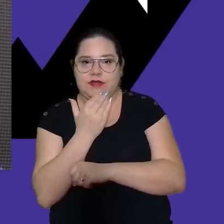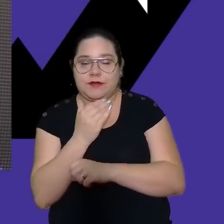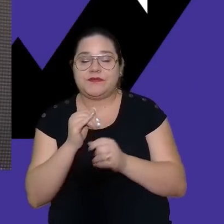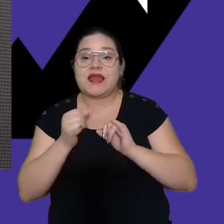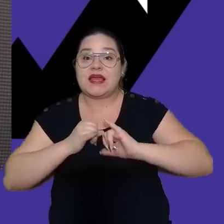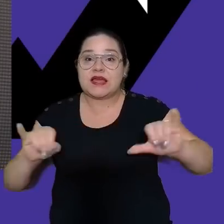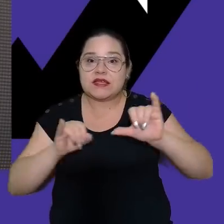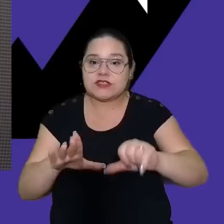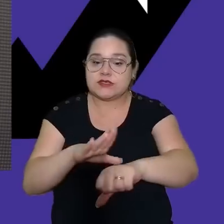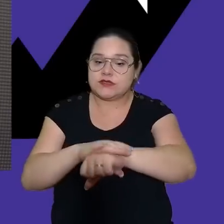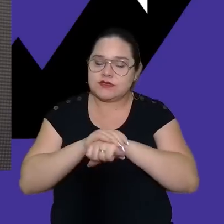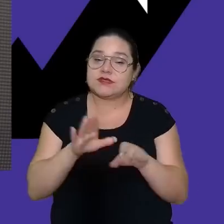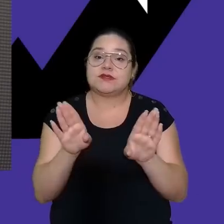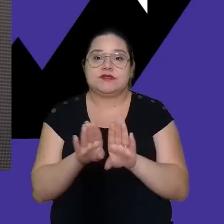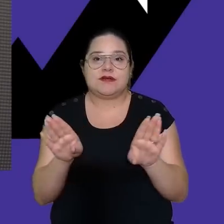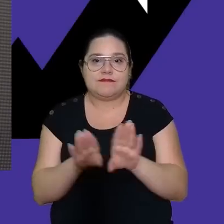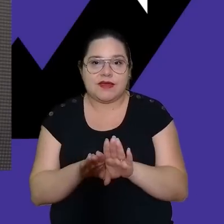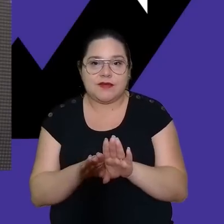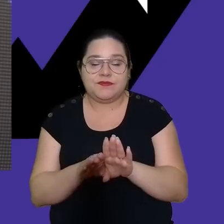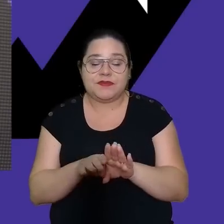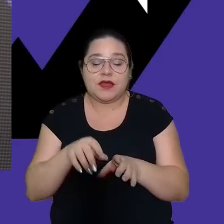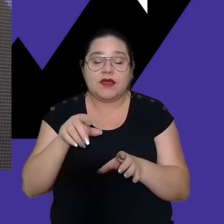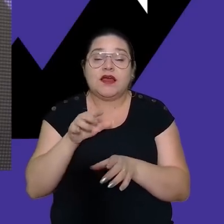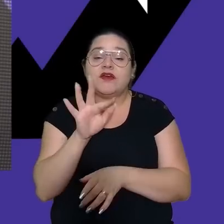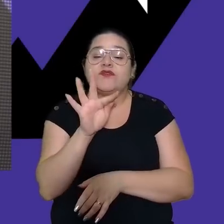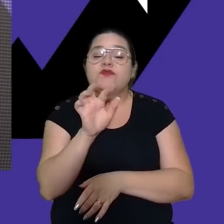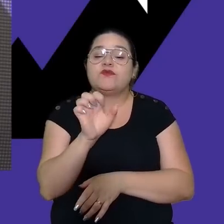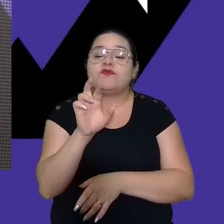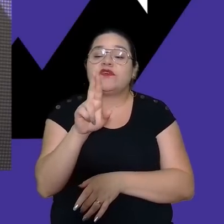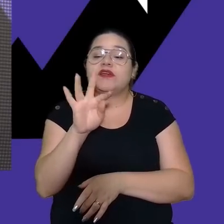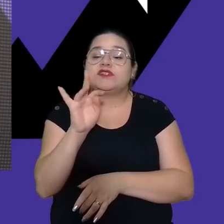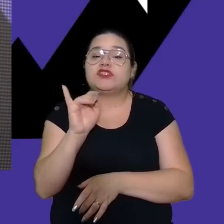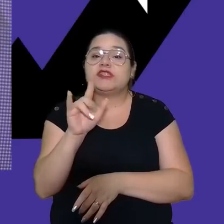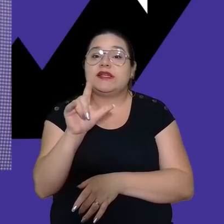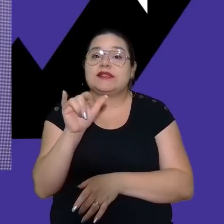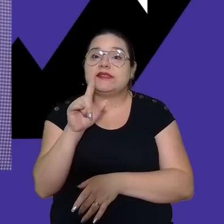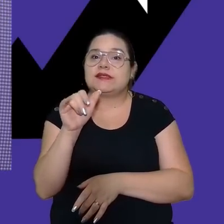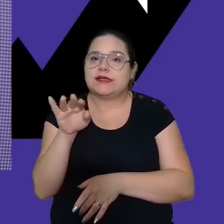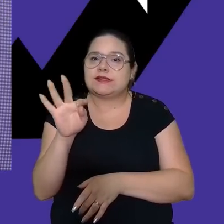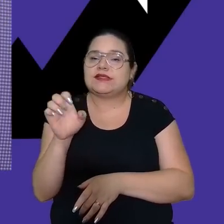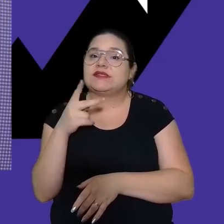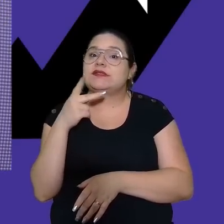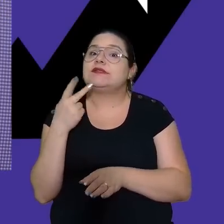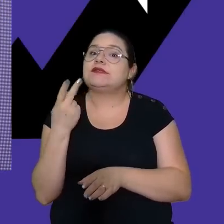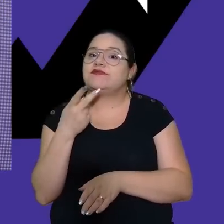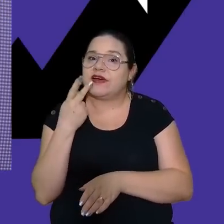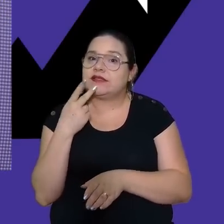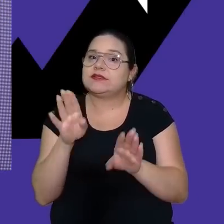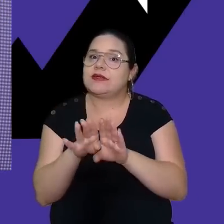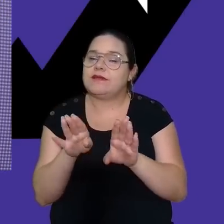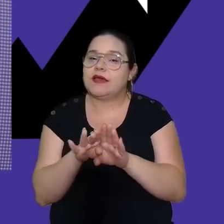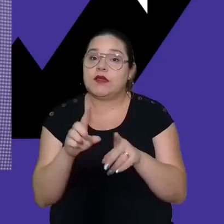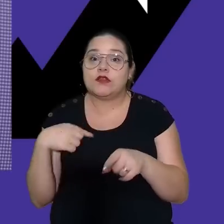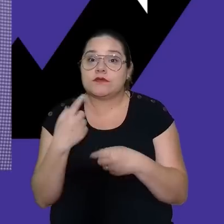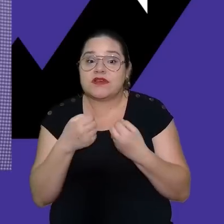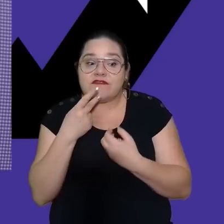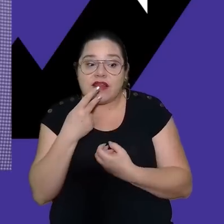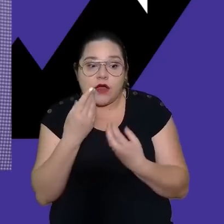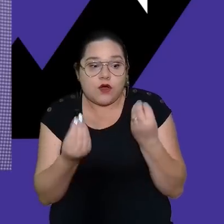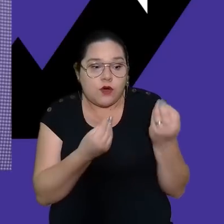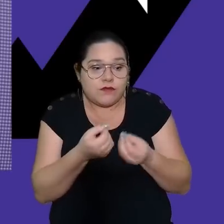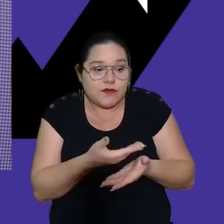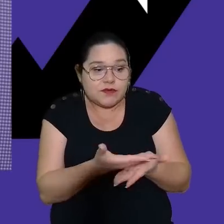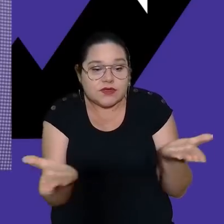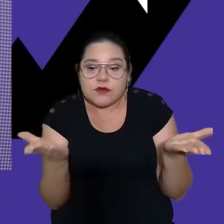a questão dos fertilizantes está presente, quer dizer, a gente precisa falar de como vamos alimentar 10 bilhões de